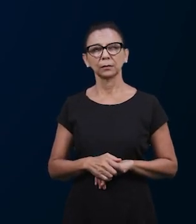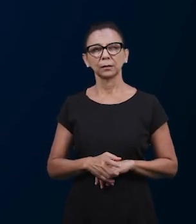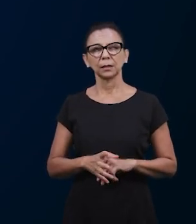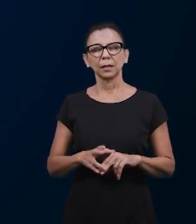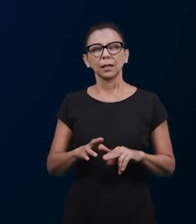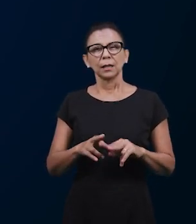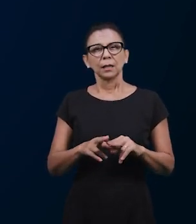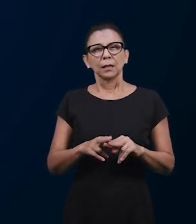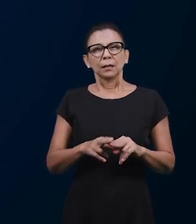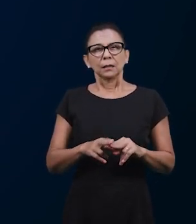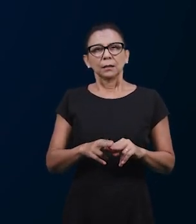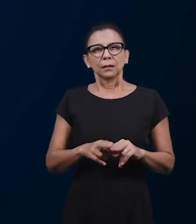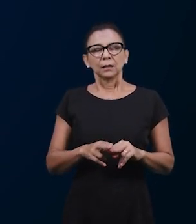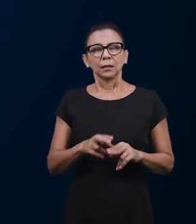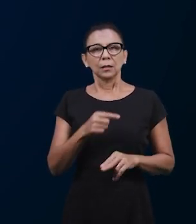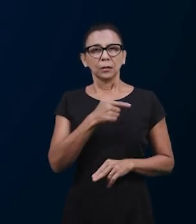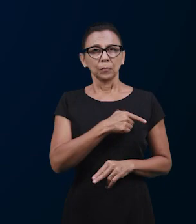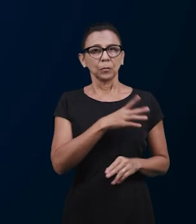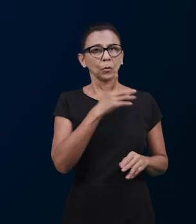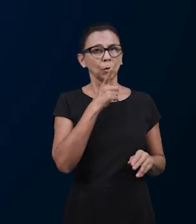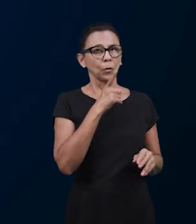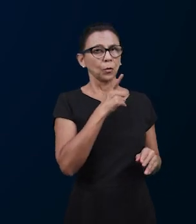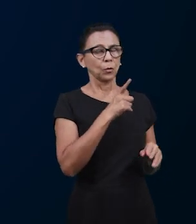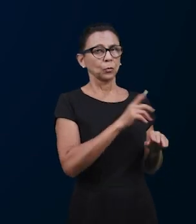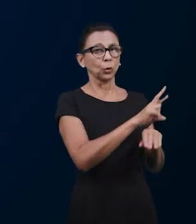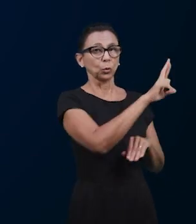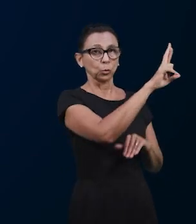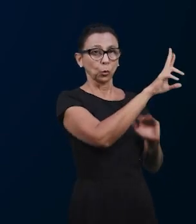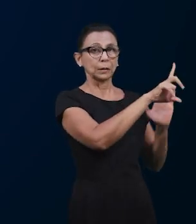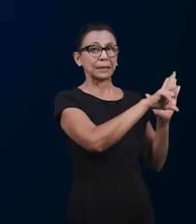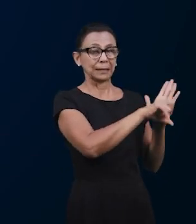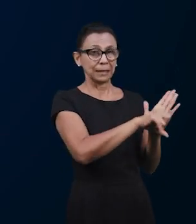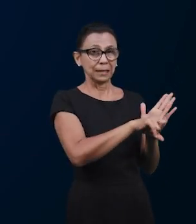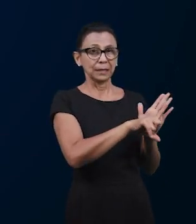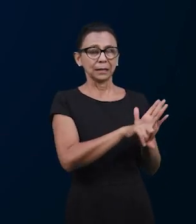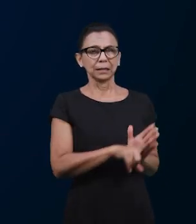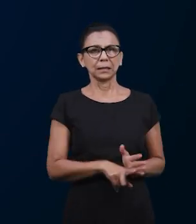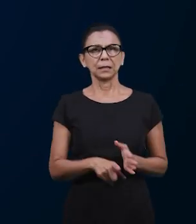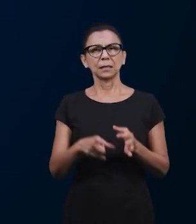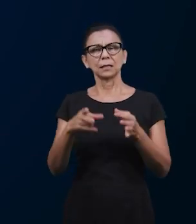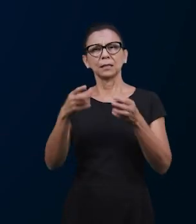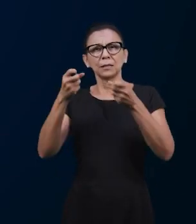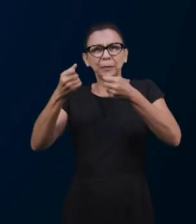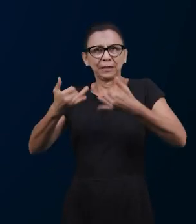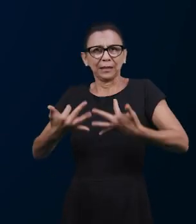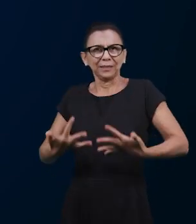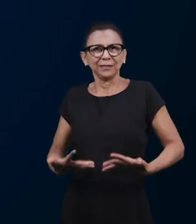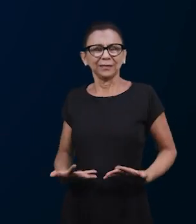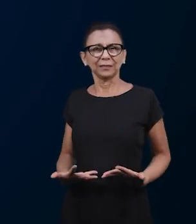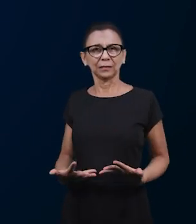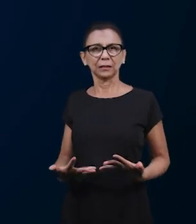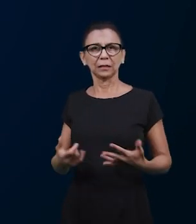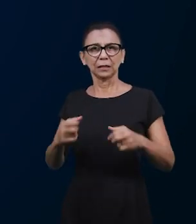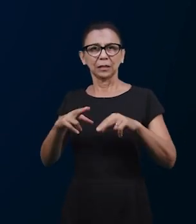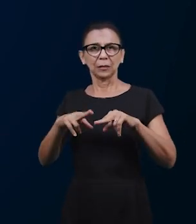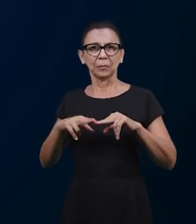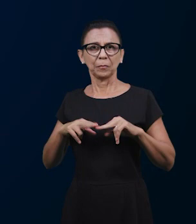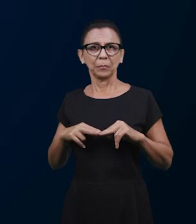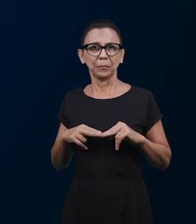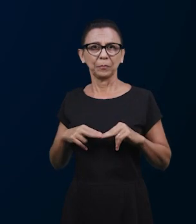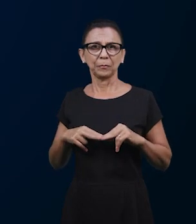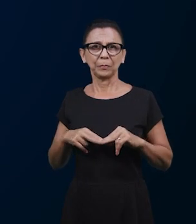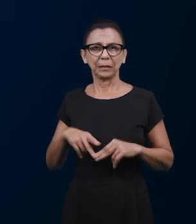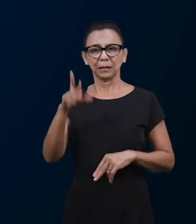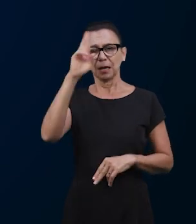graça, porque o doutor da lei queria se justificar pelas obras, quando na verdade a única forma do homem ser justificado